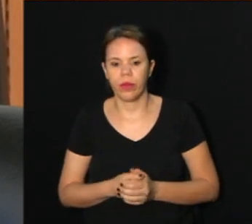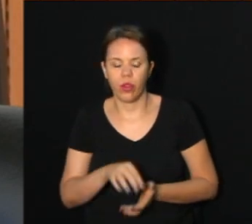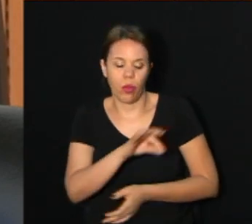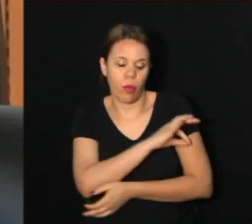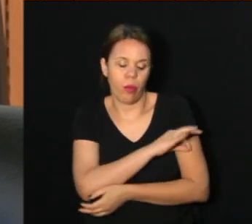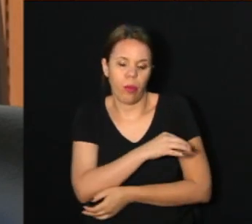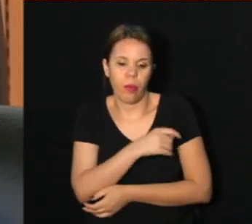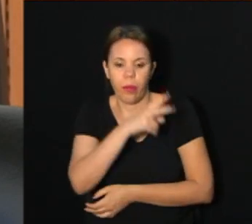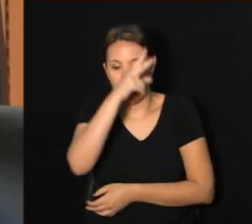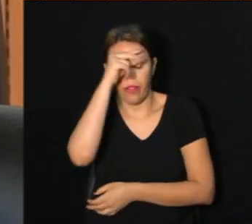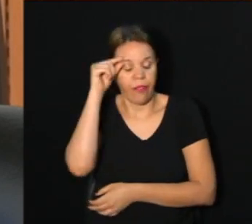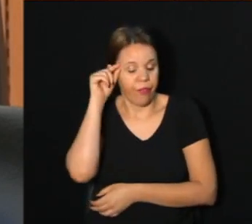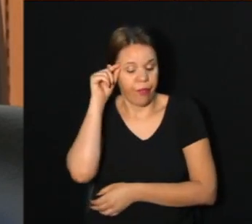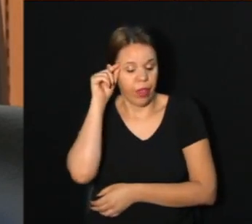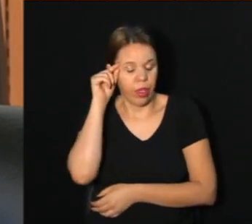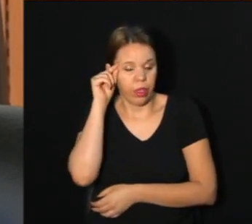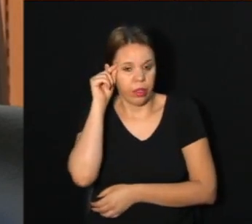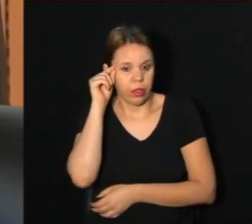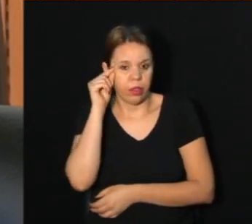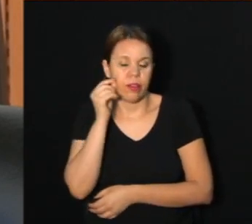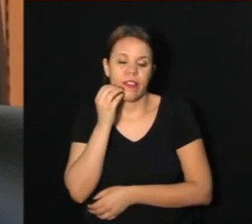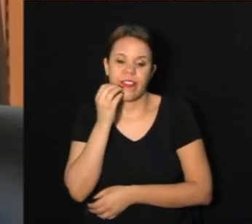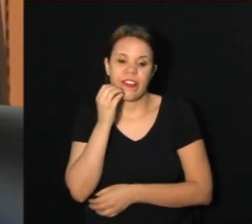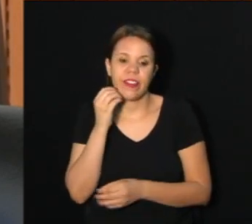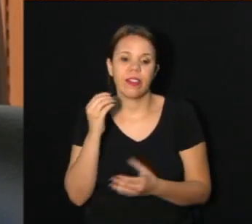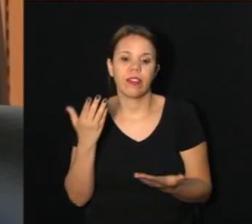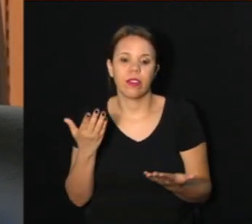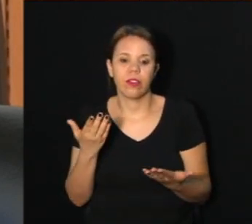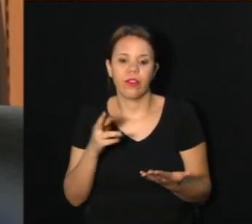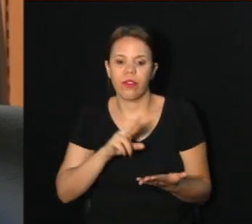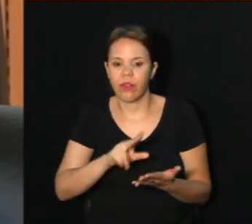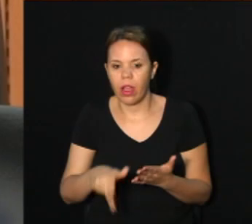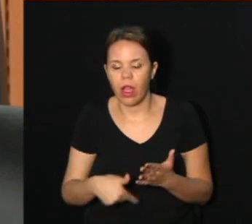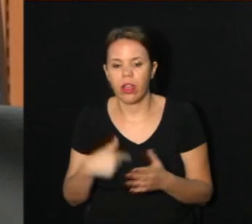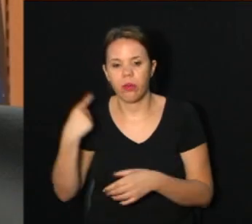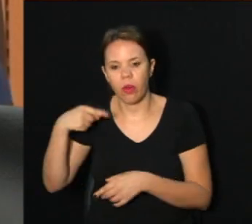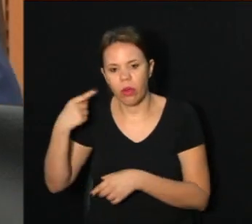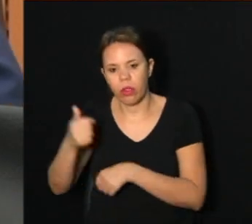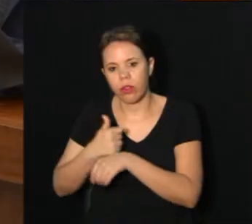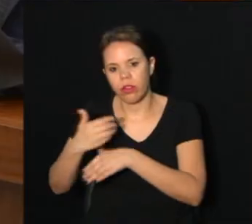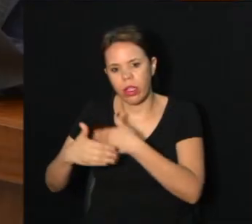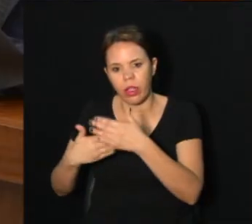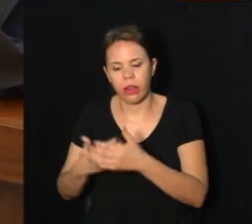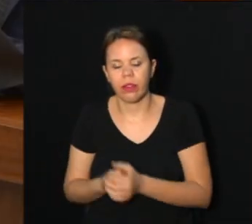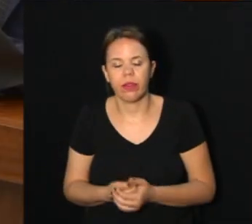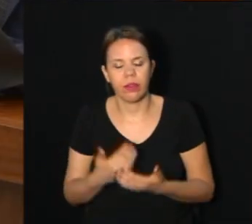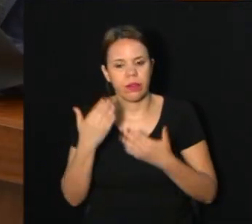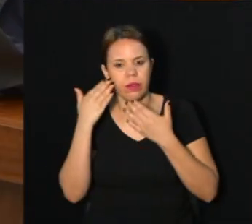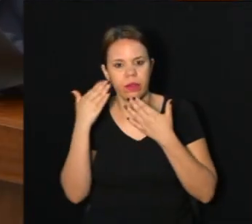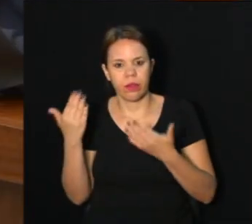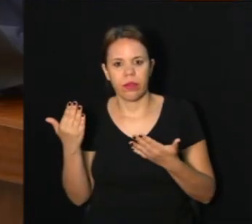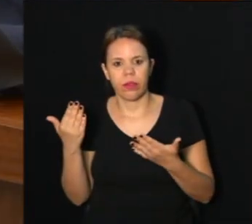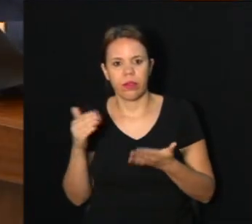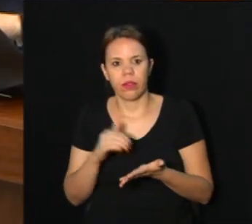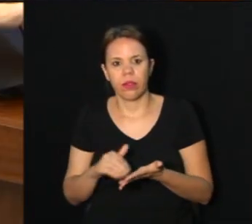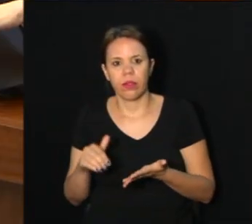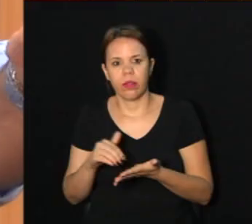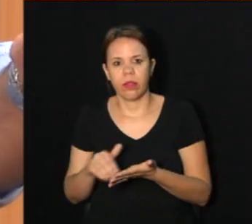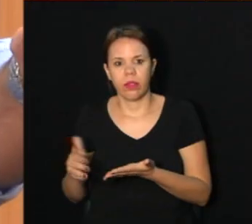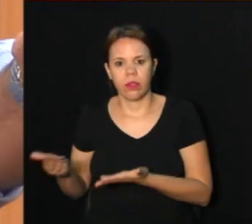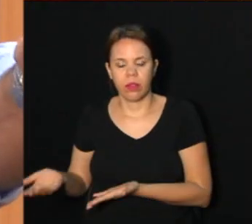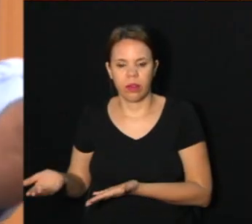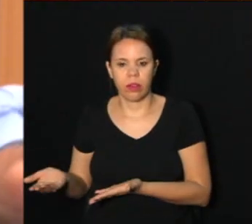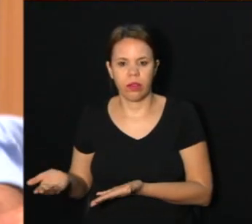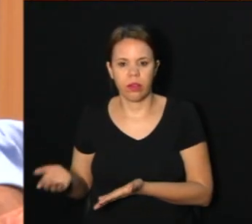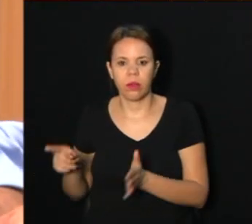prefeito municipal, dentre os procuradores de carreira. Obrigado. Eu agradeço ao secretário.